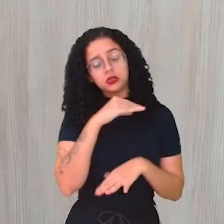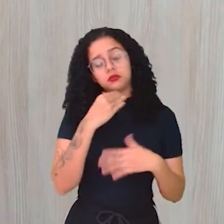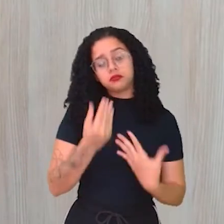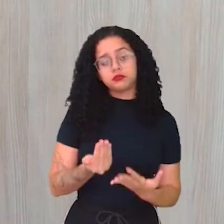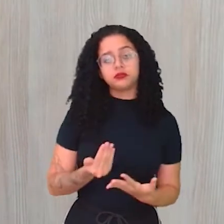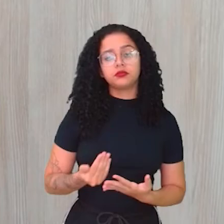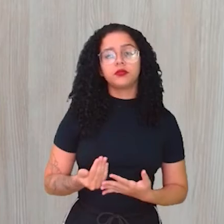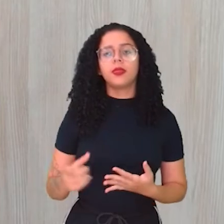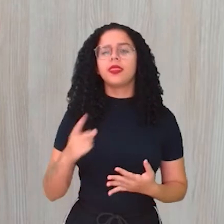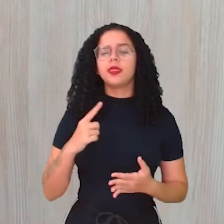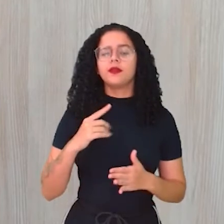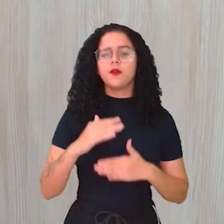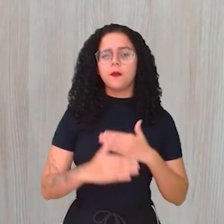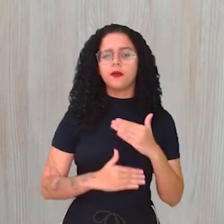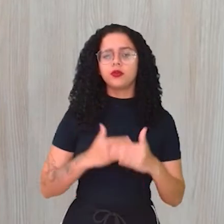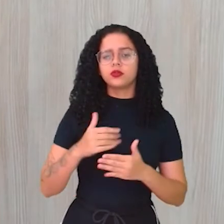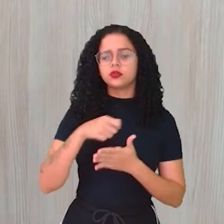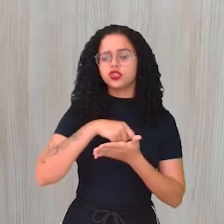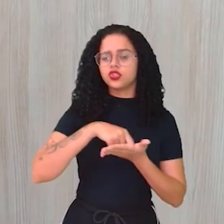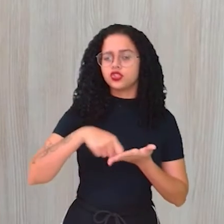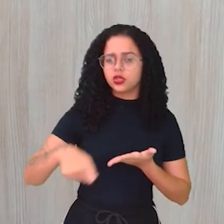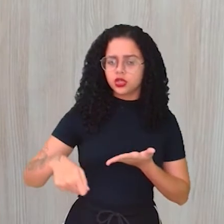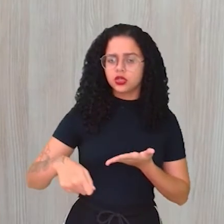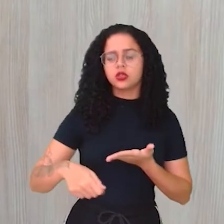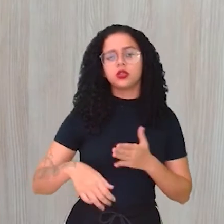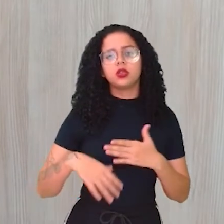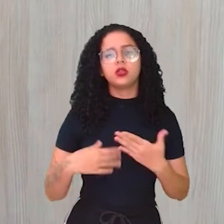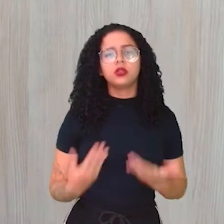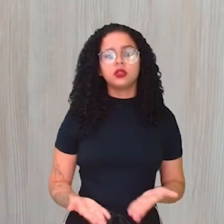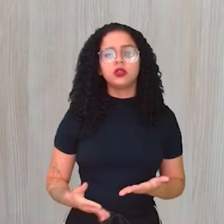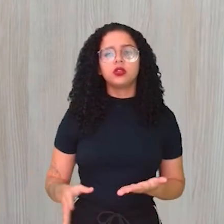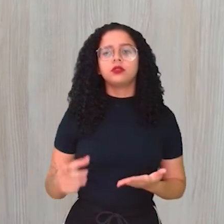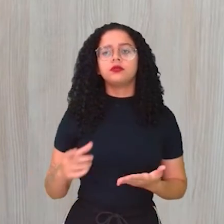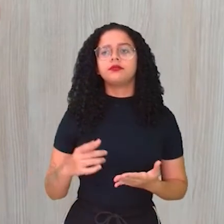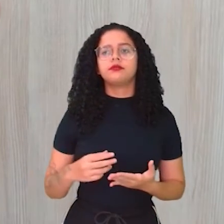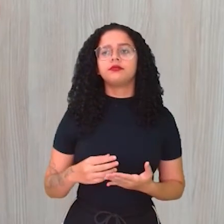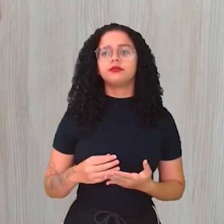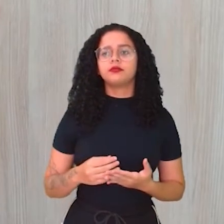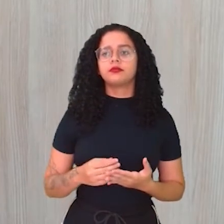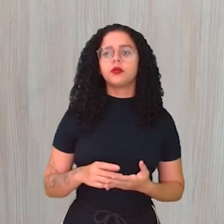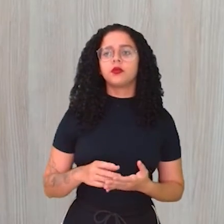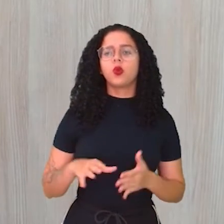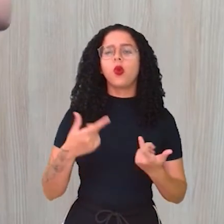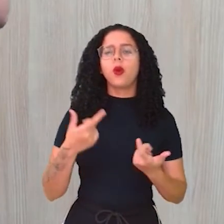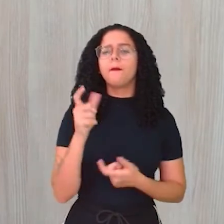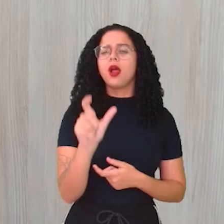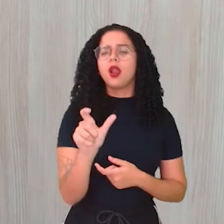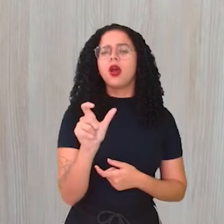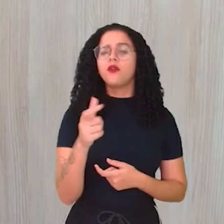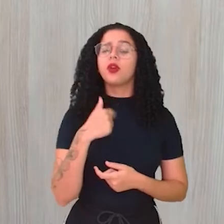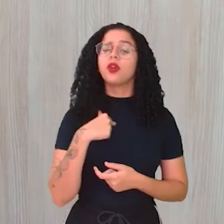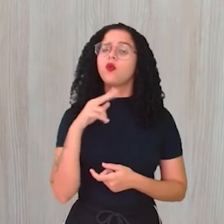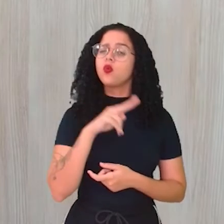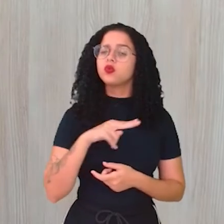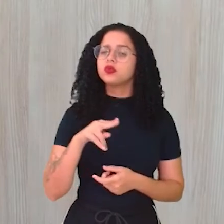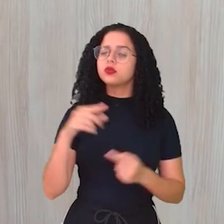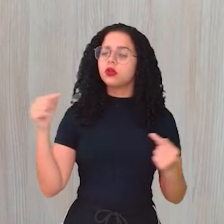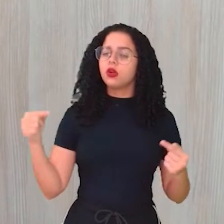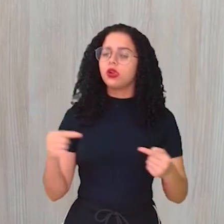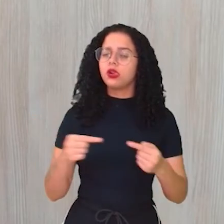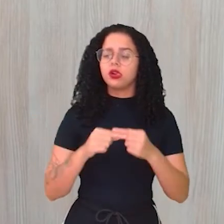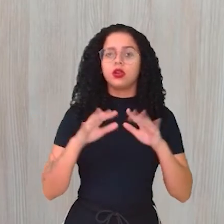informação, teve o processo de escrita, então teve aquele, quais as palavras que eu vou utilizar, então